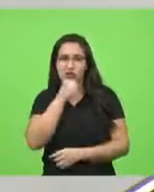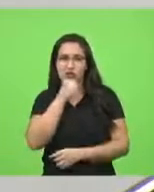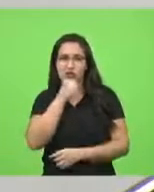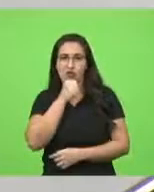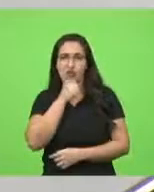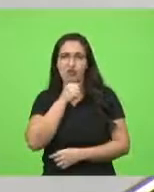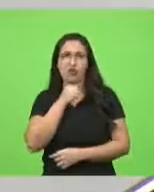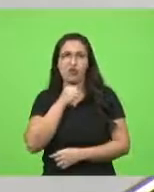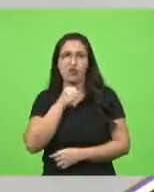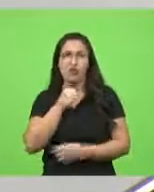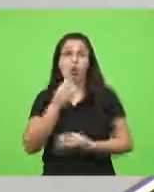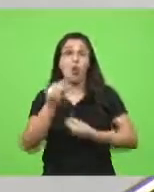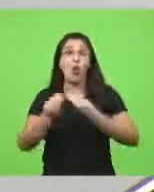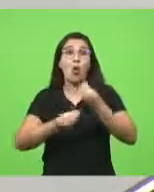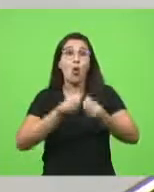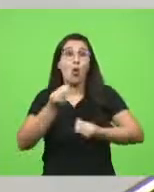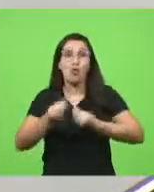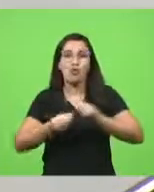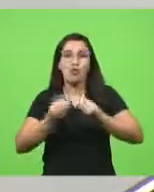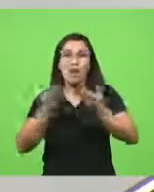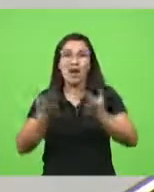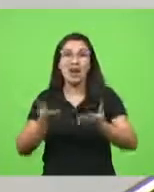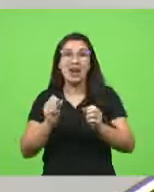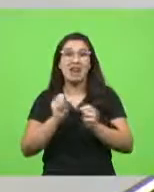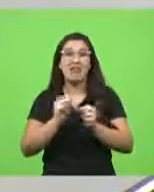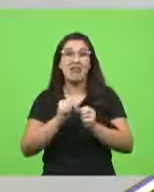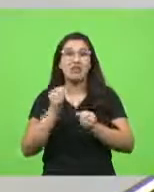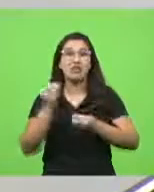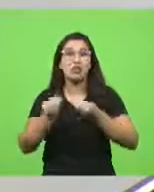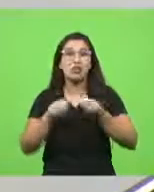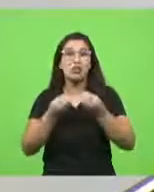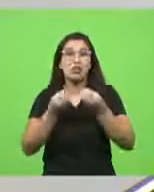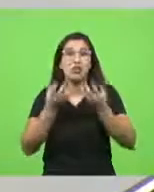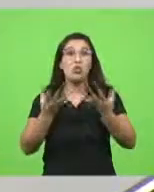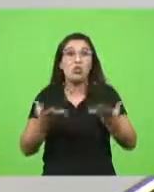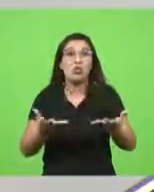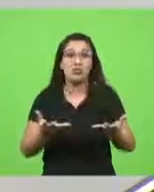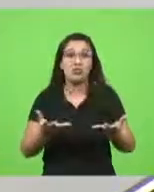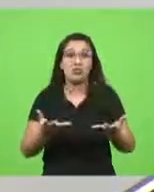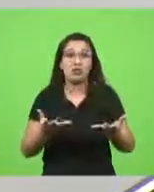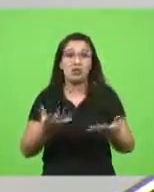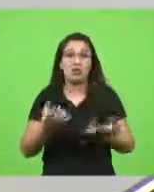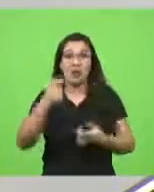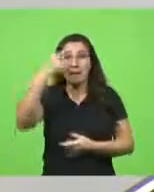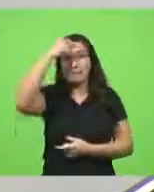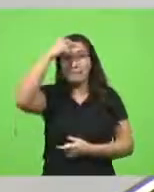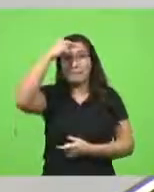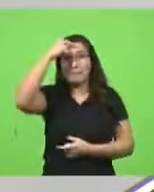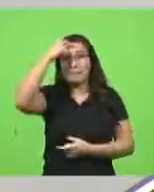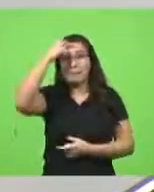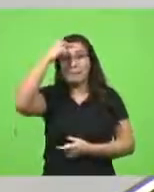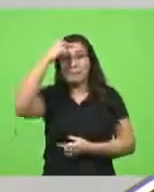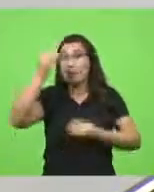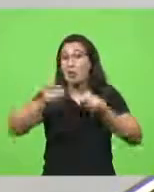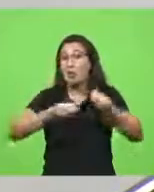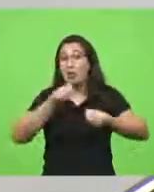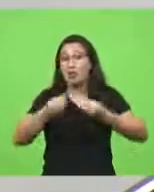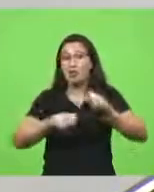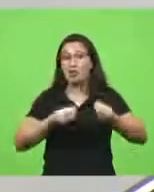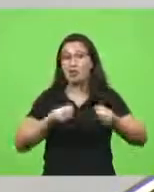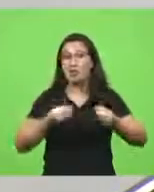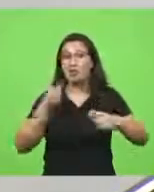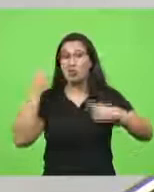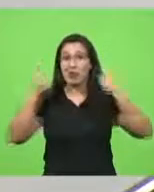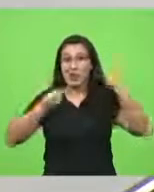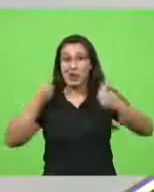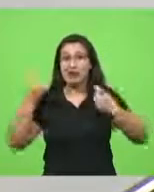como que eles estão fazendo e o sistema psicológico, como fica abalado, preocupado